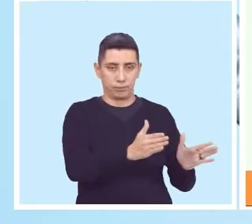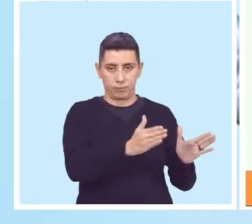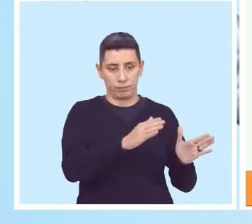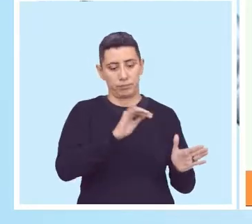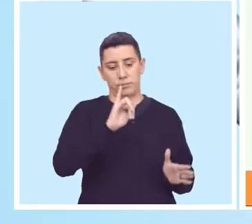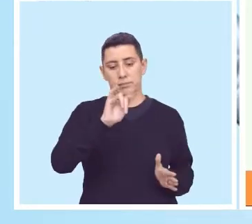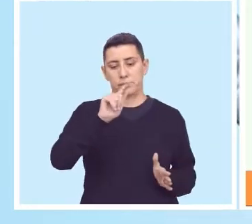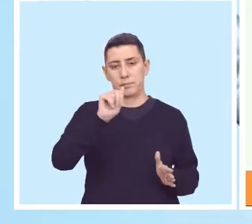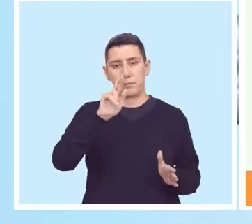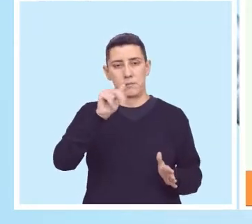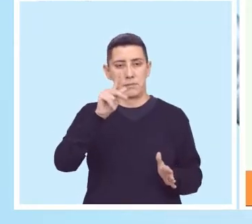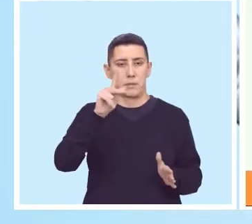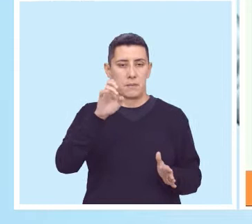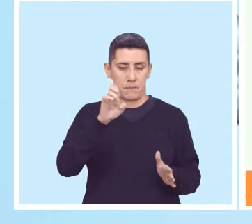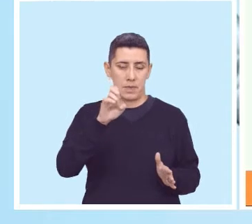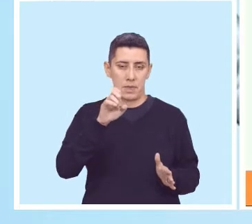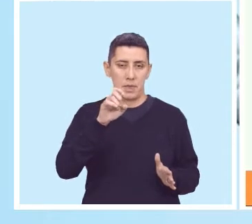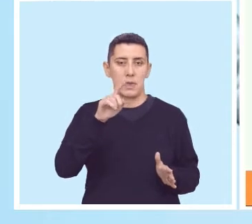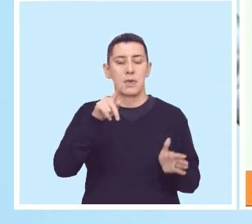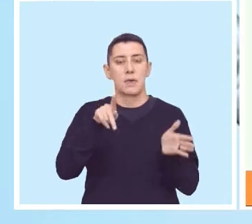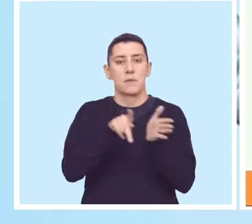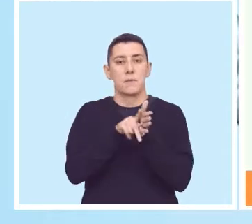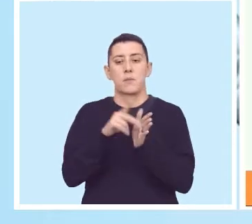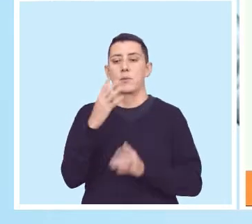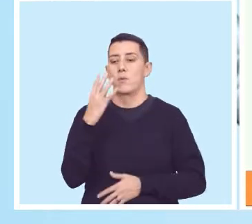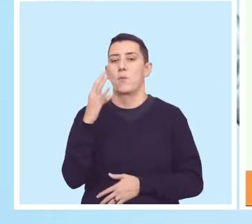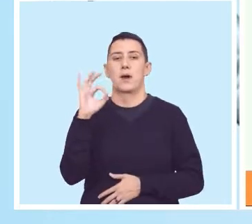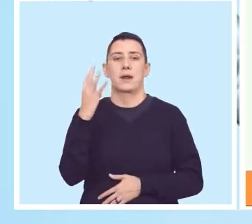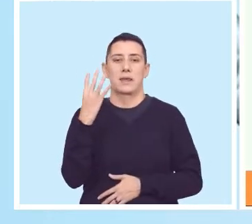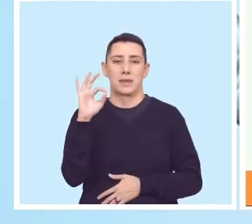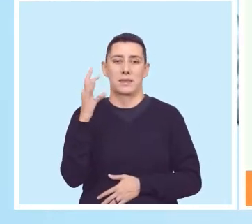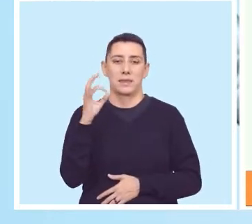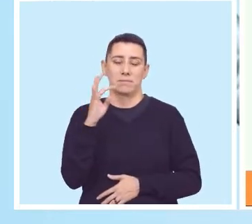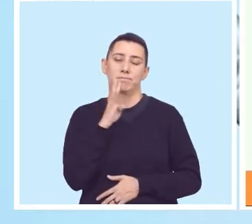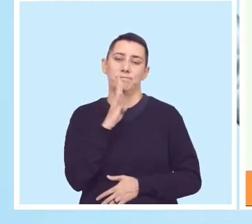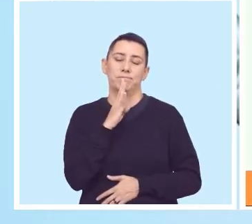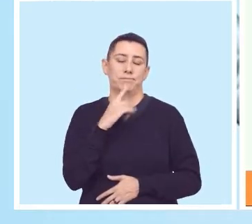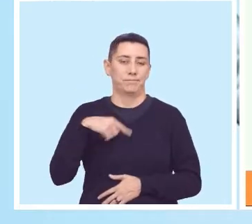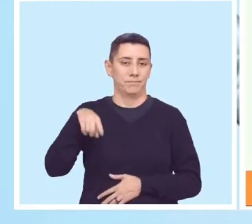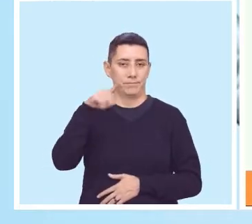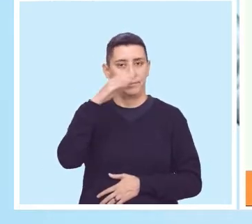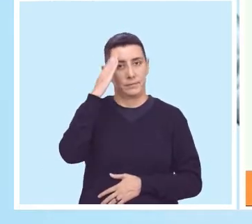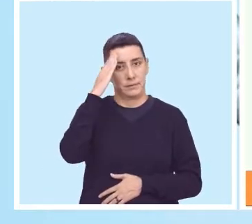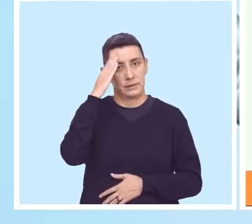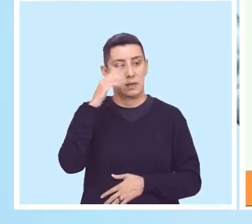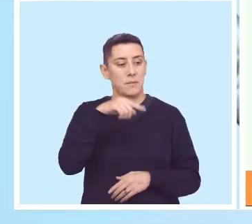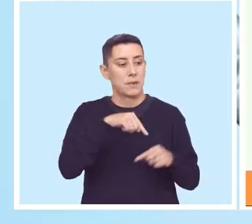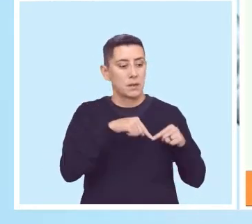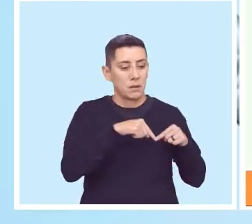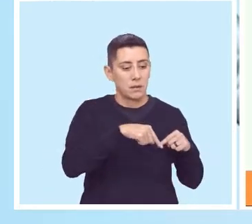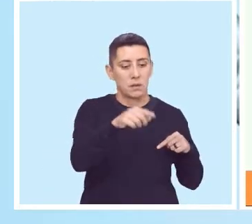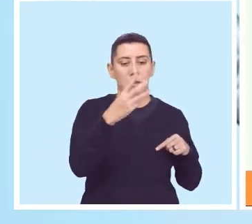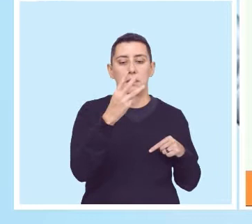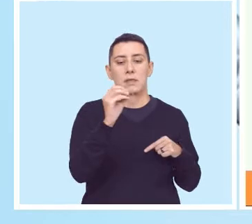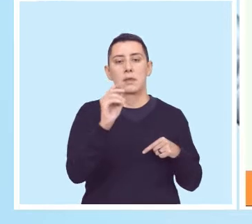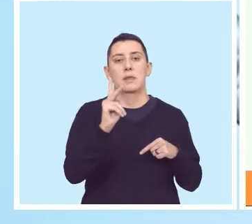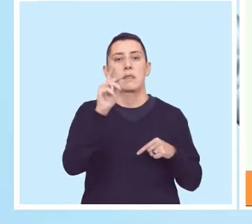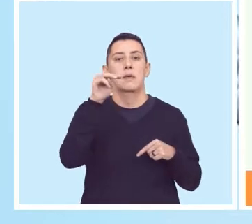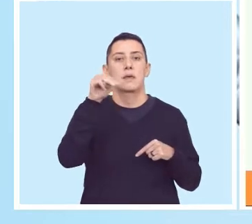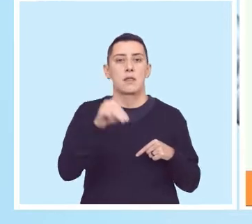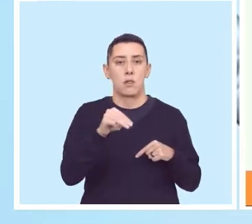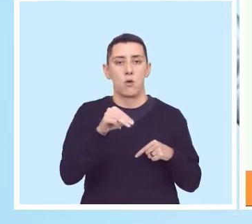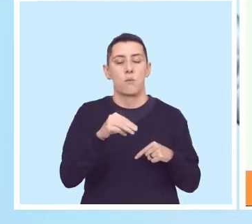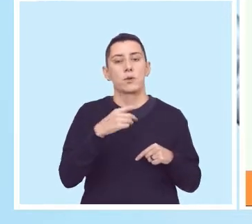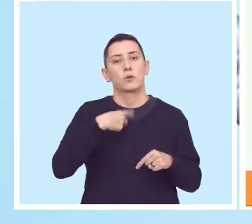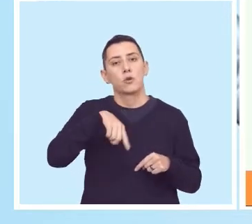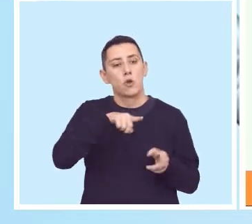é conhecido por Igarapé do 40, cerca de 15 quilômetros desse Igarapé, e foi nele que nós atuamos